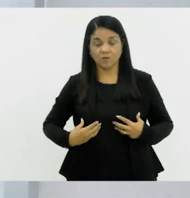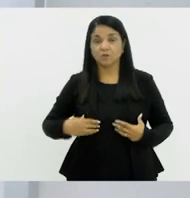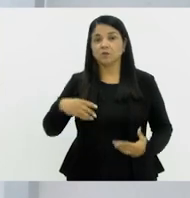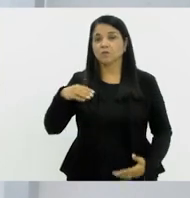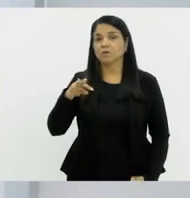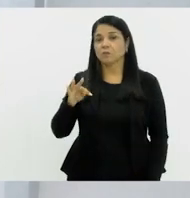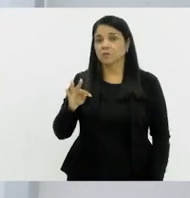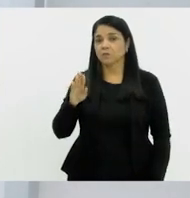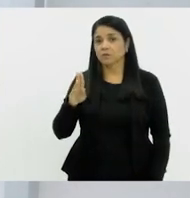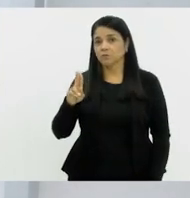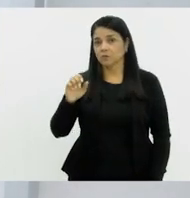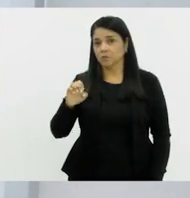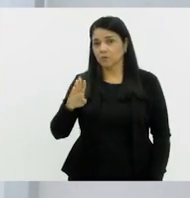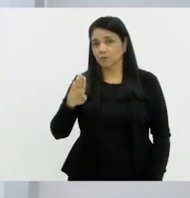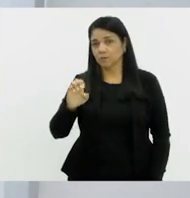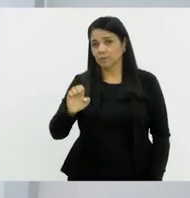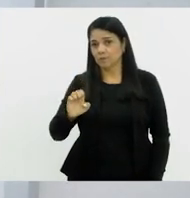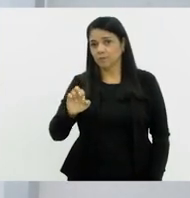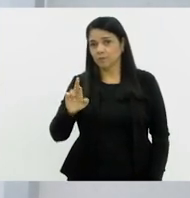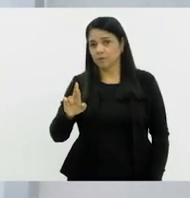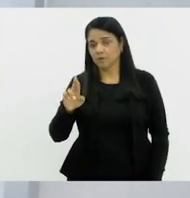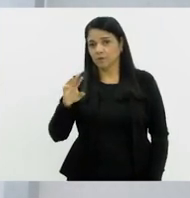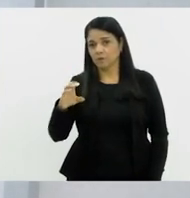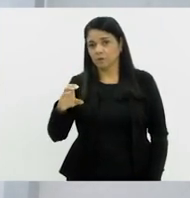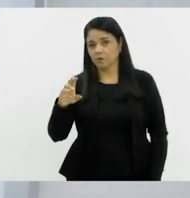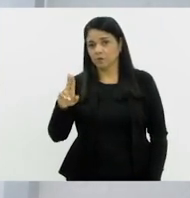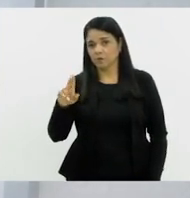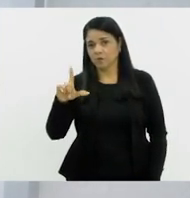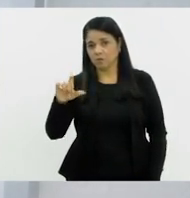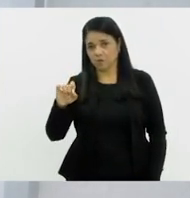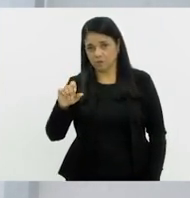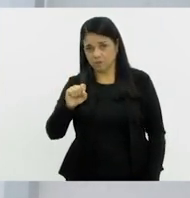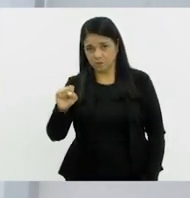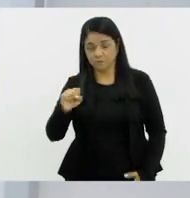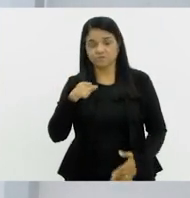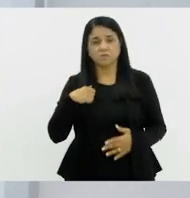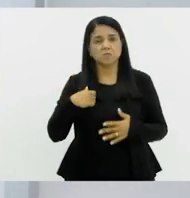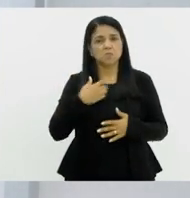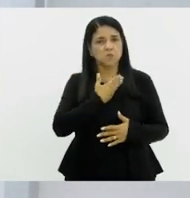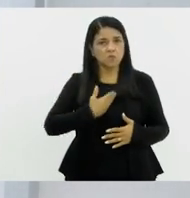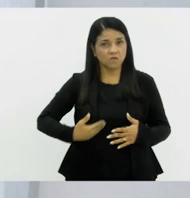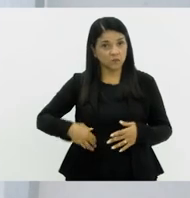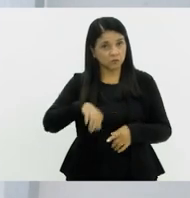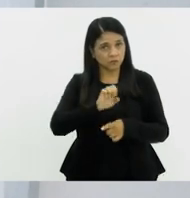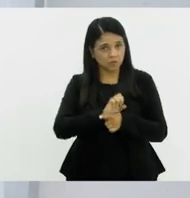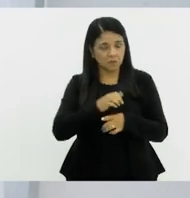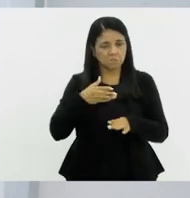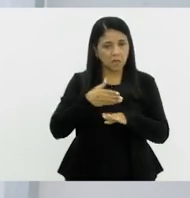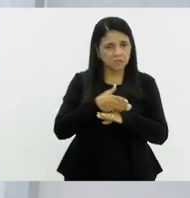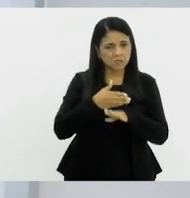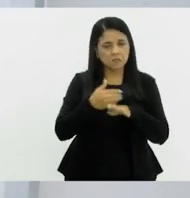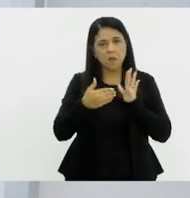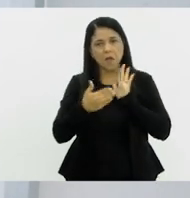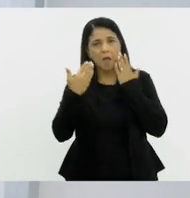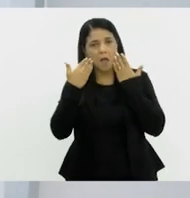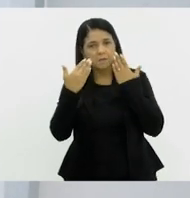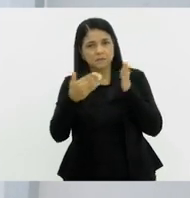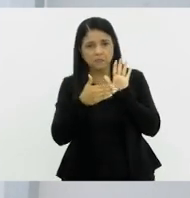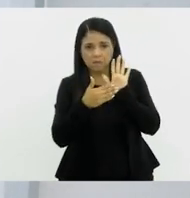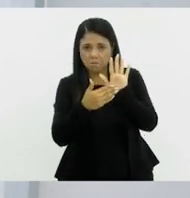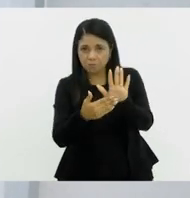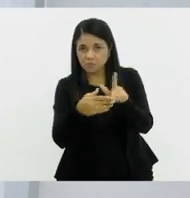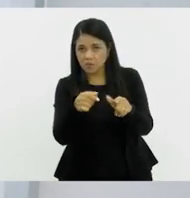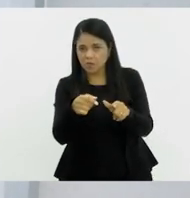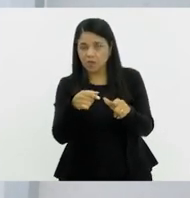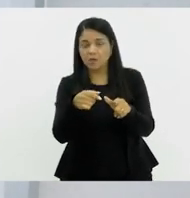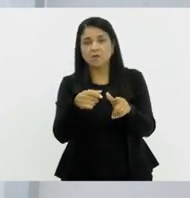governo participa, conversa, apresenta, no caso, falando do governo do Estado, e, quando eu falo do governo do Estado, vou falar